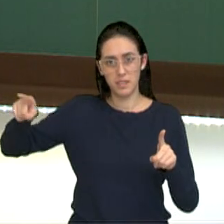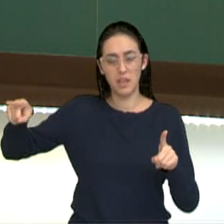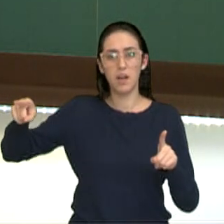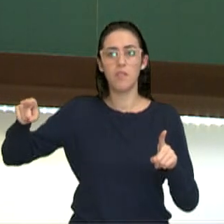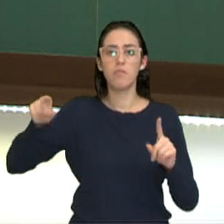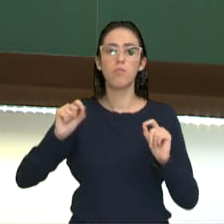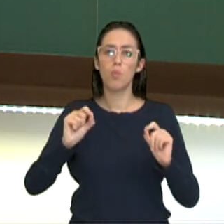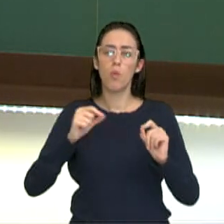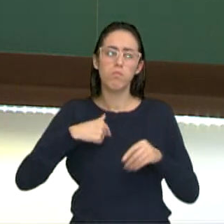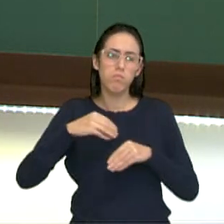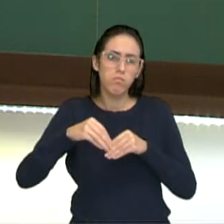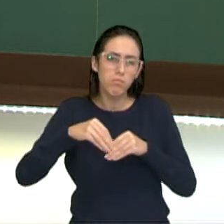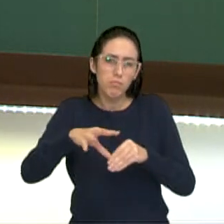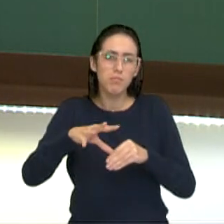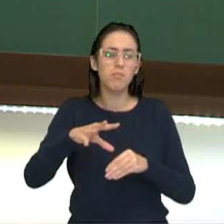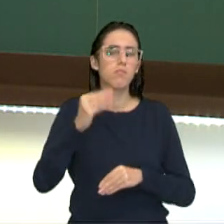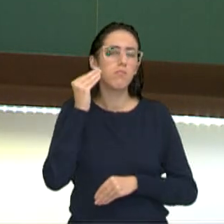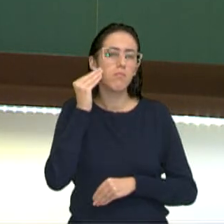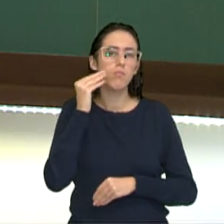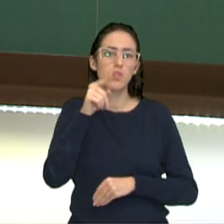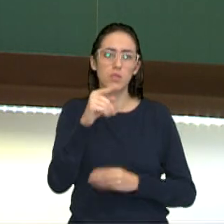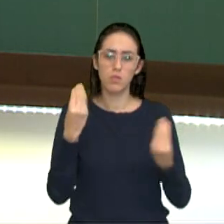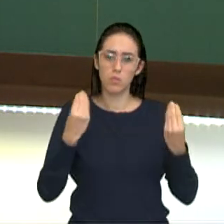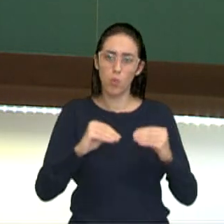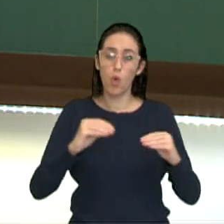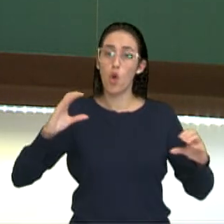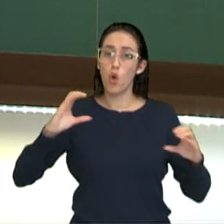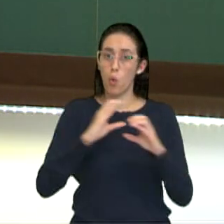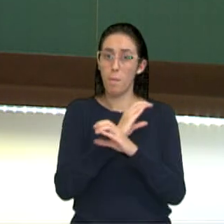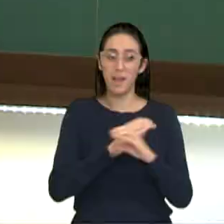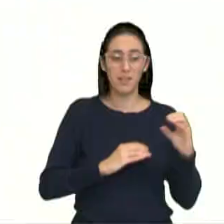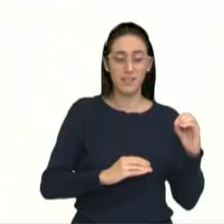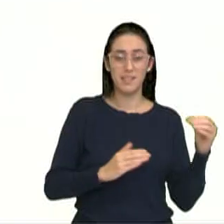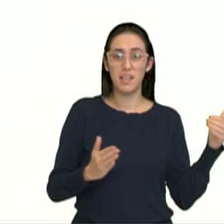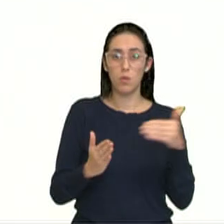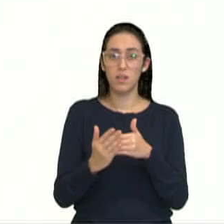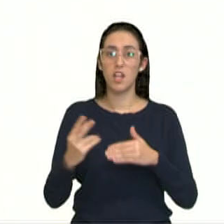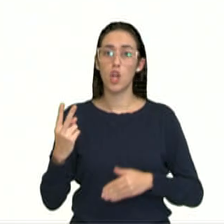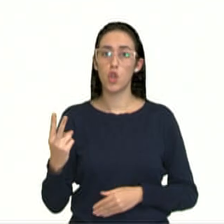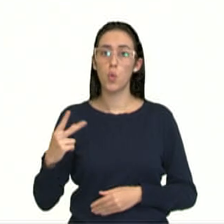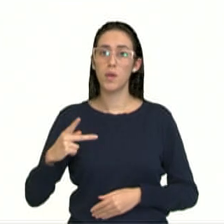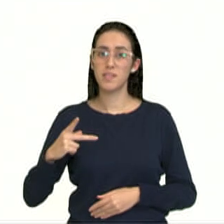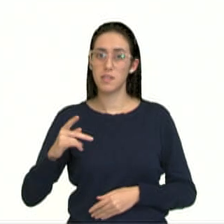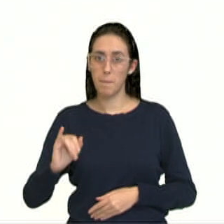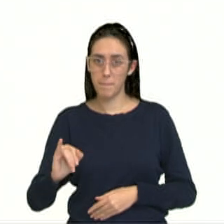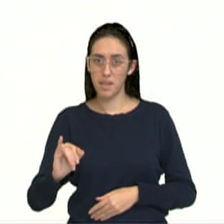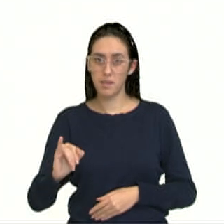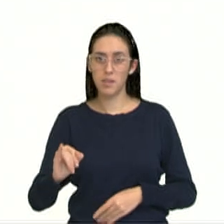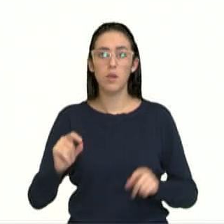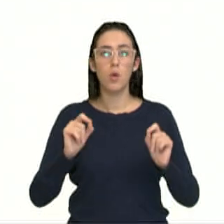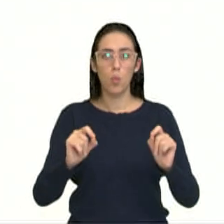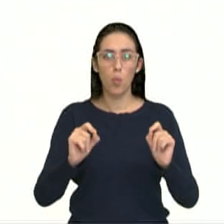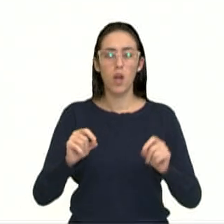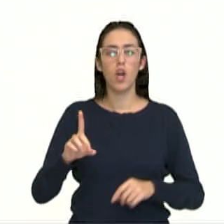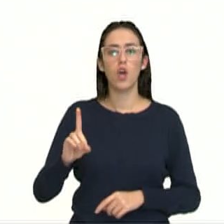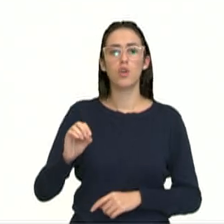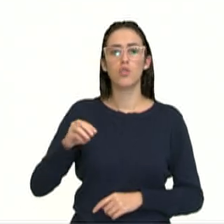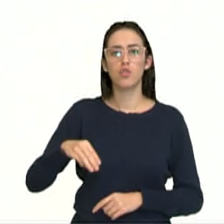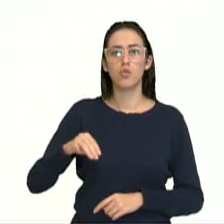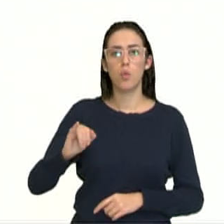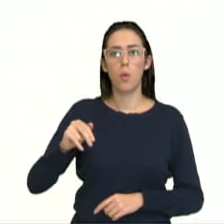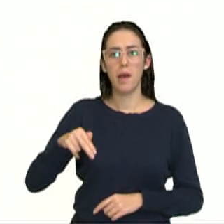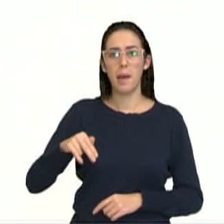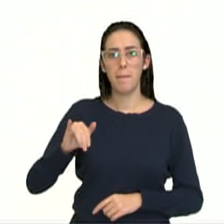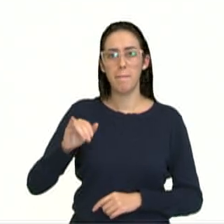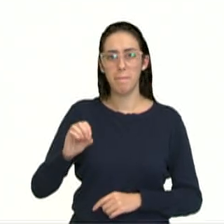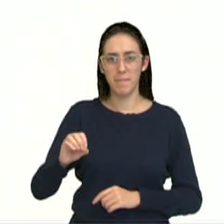a sugestão é esse período completo que vai de 0 até 2π. Eu quero que dê o domínio, né, a questão quer